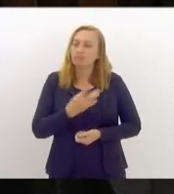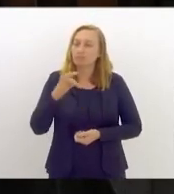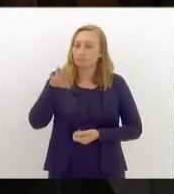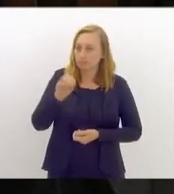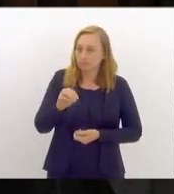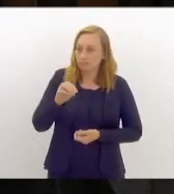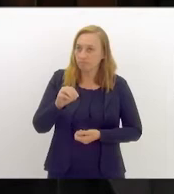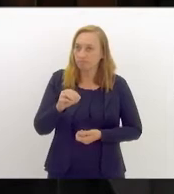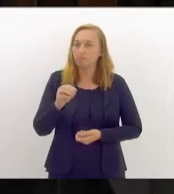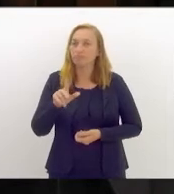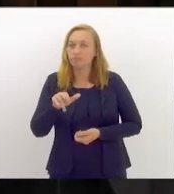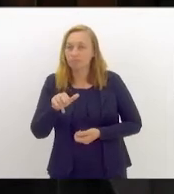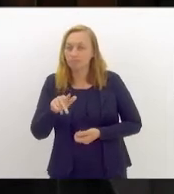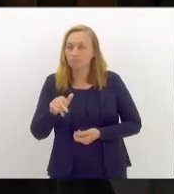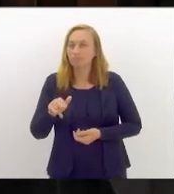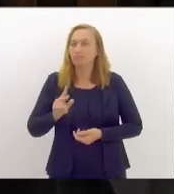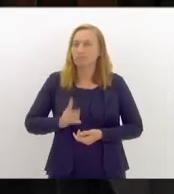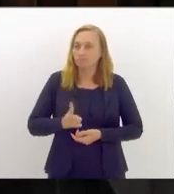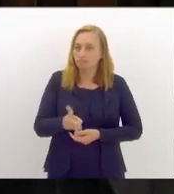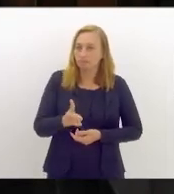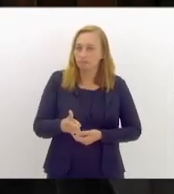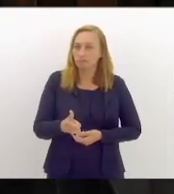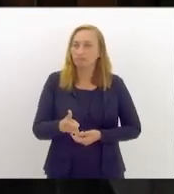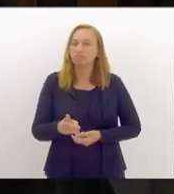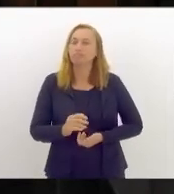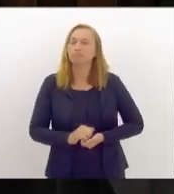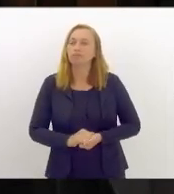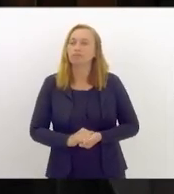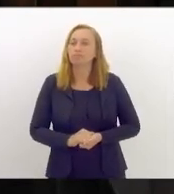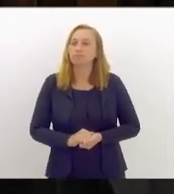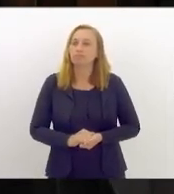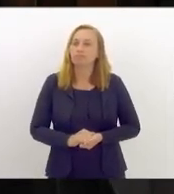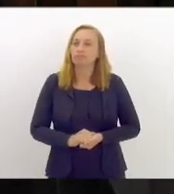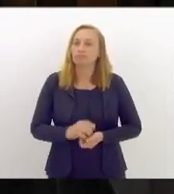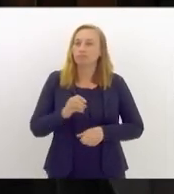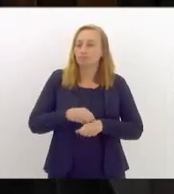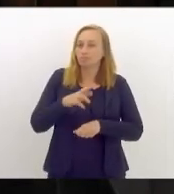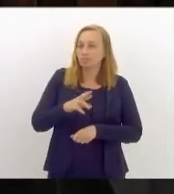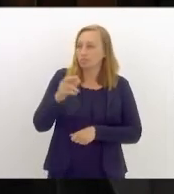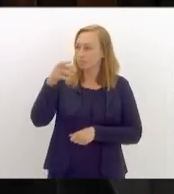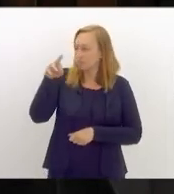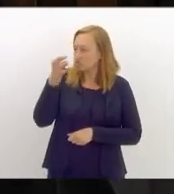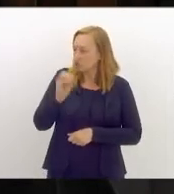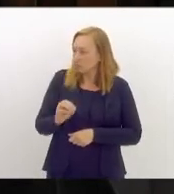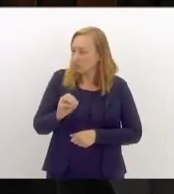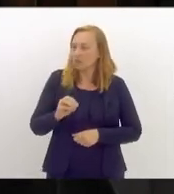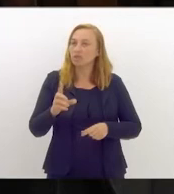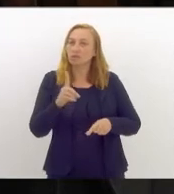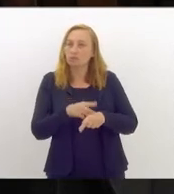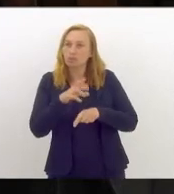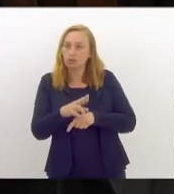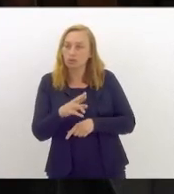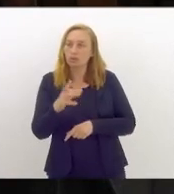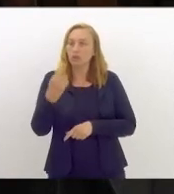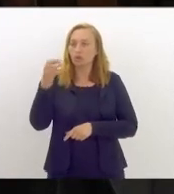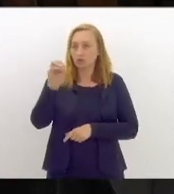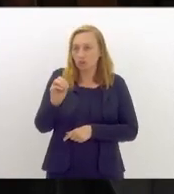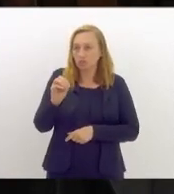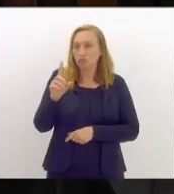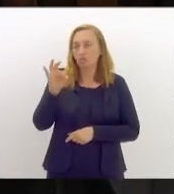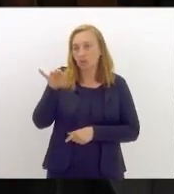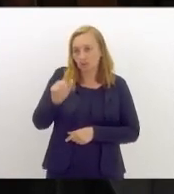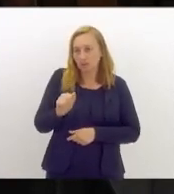Caiucá meu irmão de toda vida compadre de Todas as Horas Dr Eduardo Abraão Dr Rodrigo Raposo Dr Rodrigo